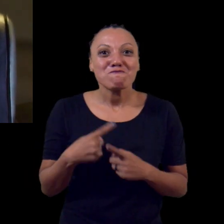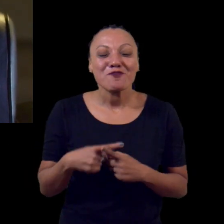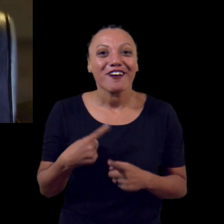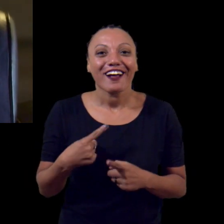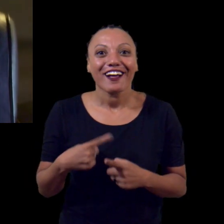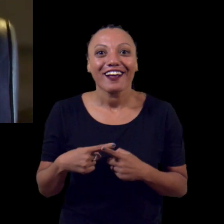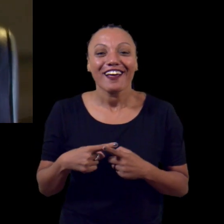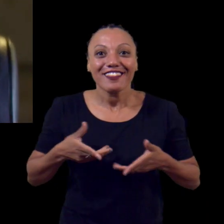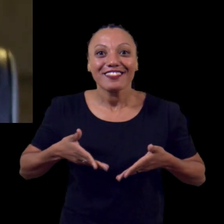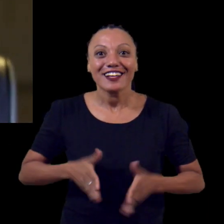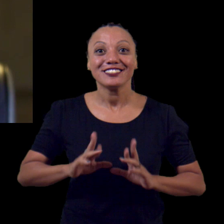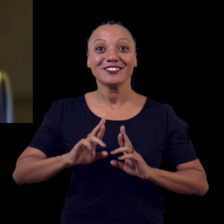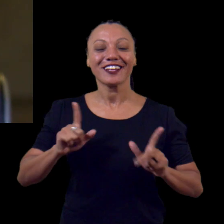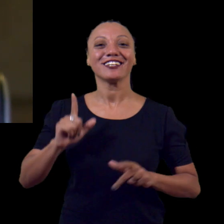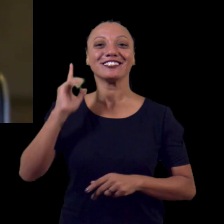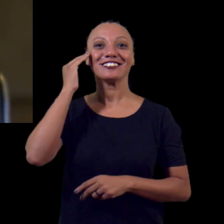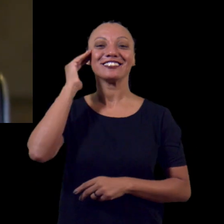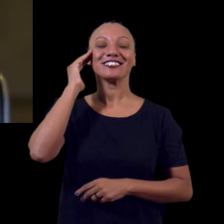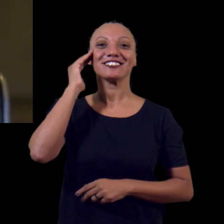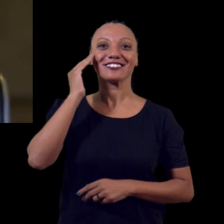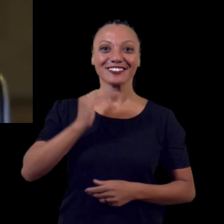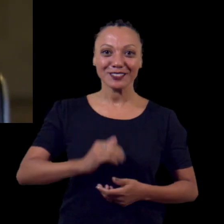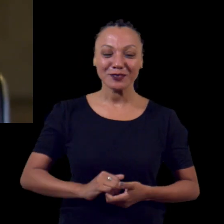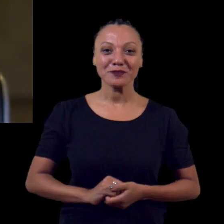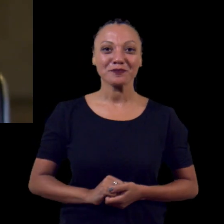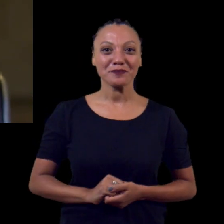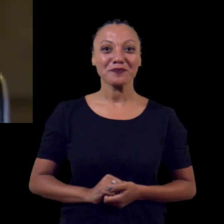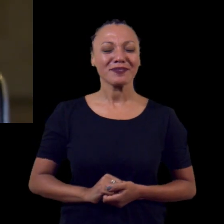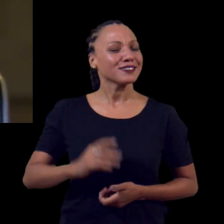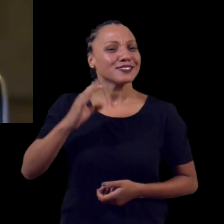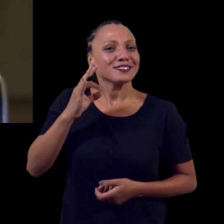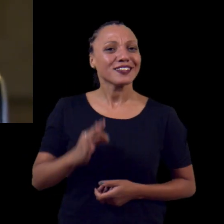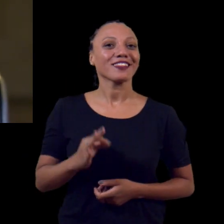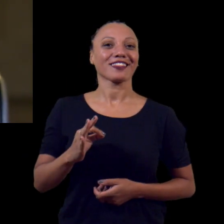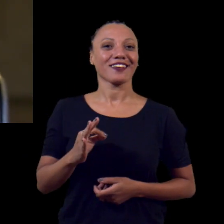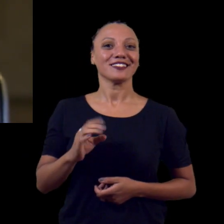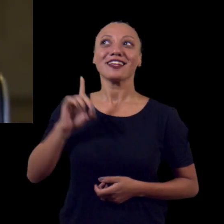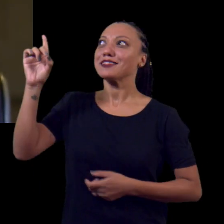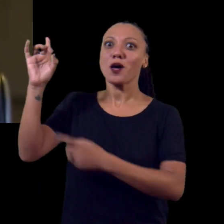diferente. Eu tenho certeza que foi uma obra de Deus. Um Deus